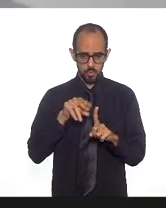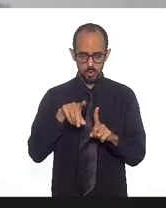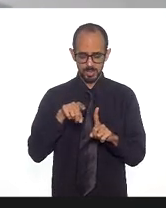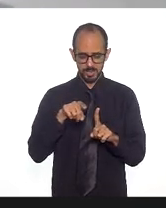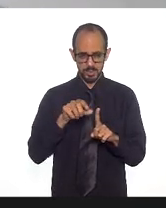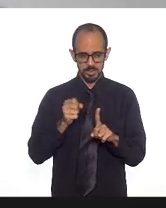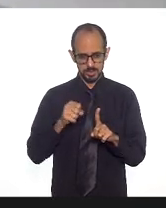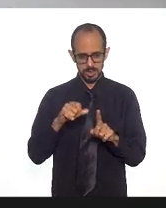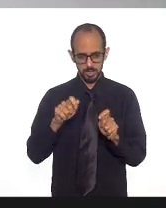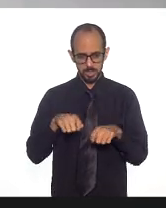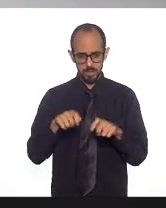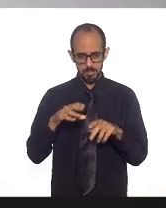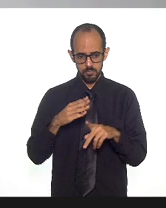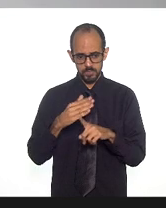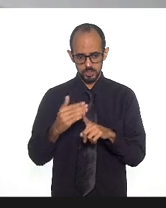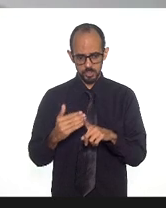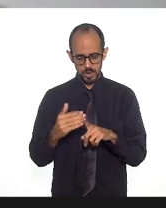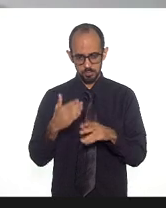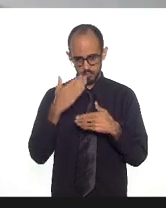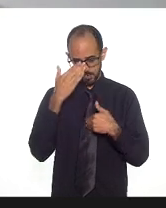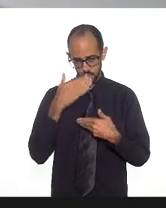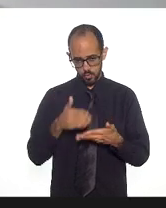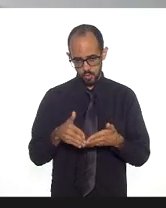fechar. Obrigado, Giovana.